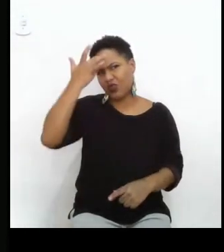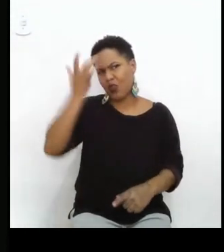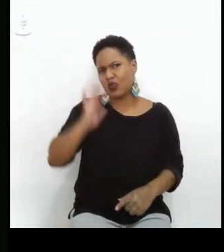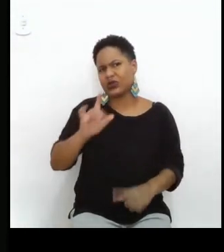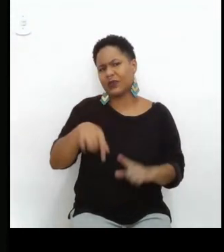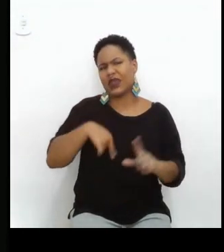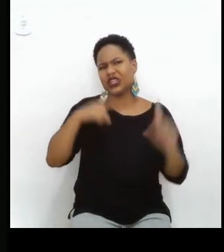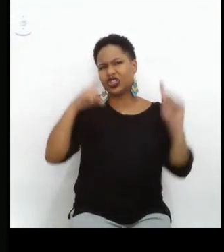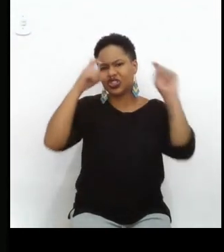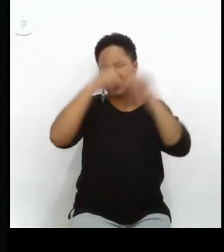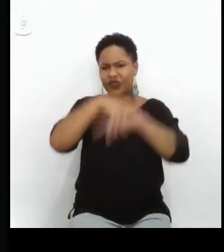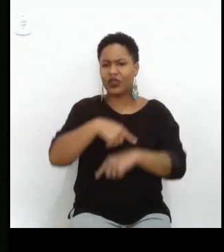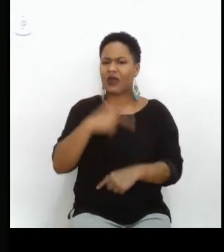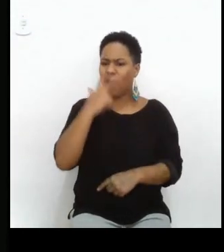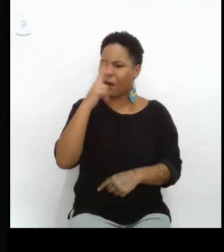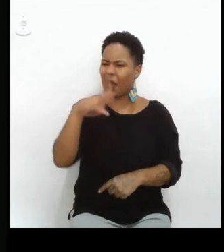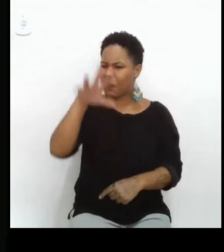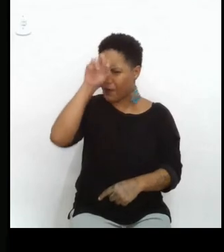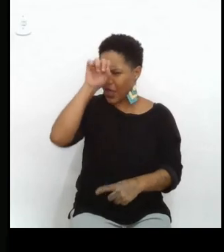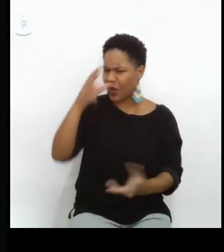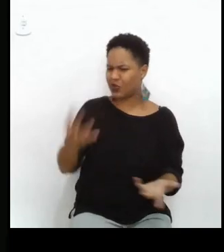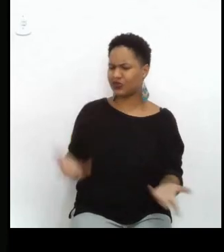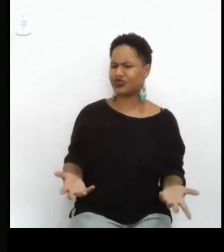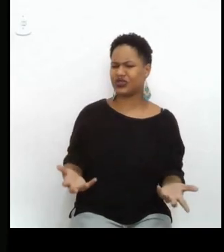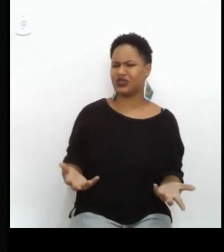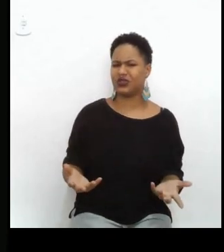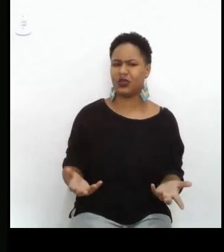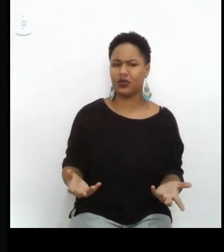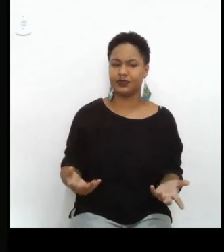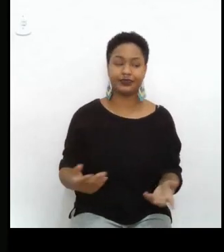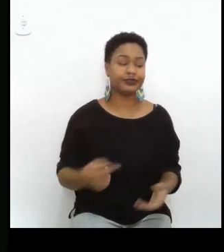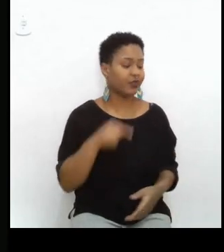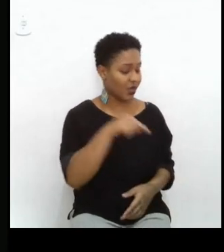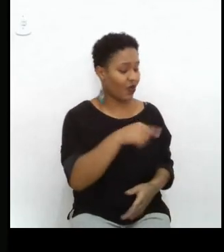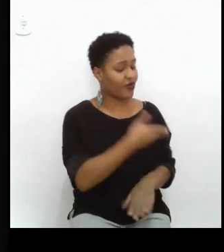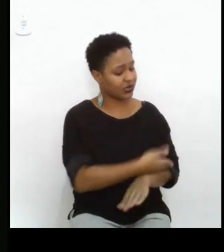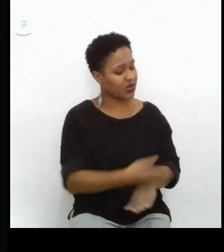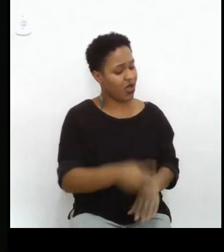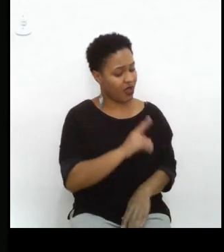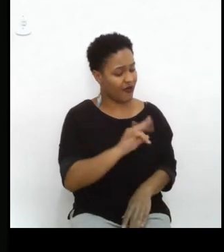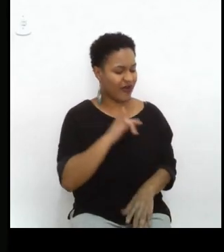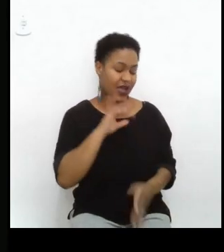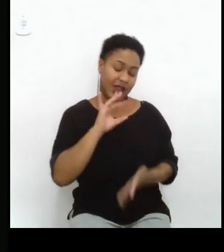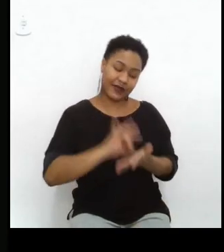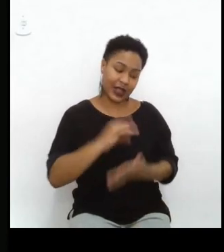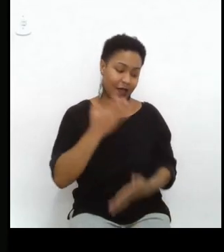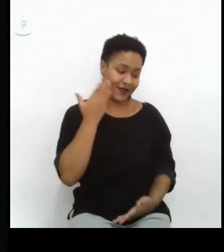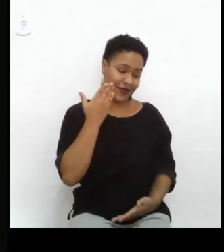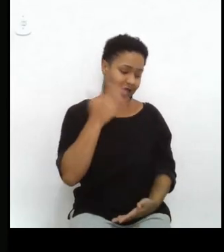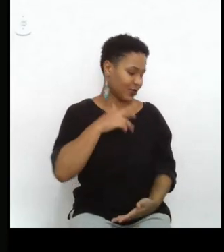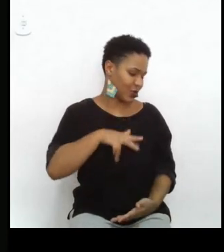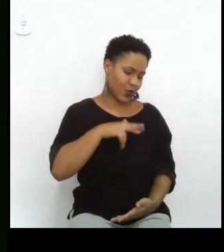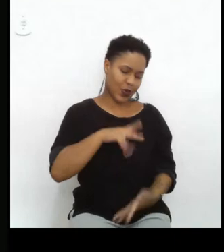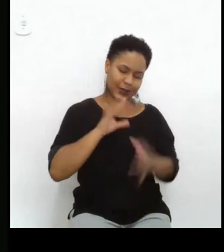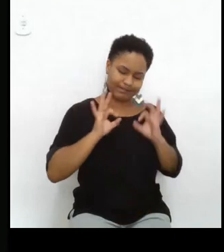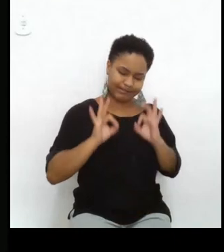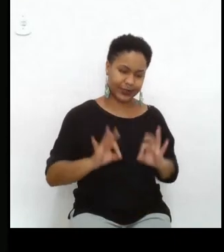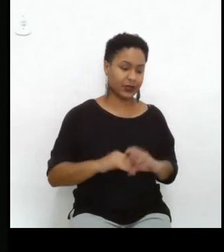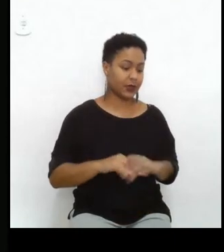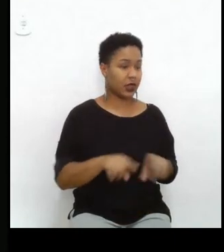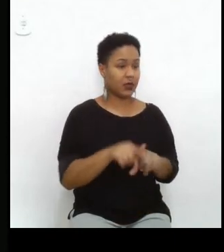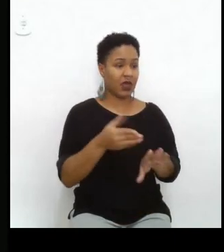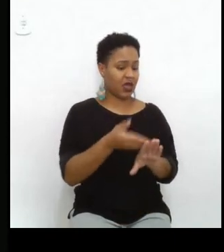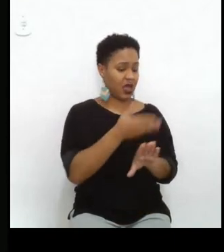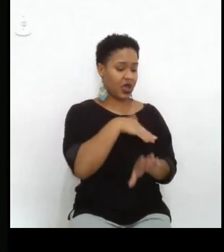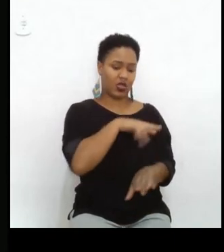maldição e você vai se acostumar e de fato não vai ser nada fácil mesmo Como de fato nunca foi